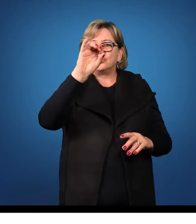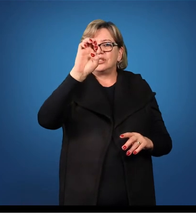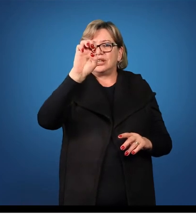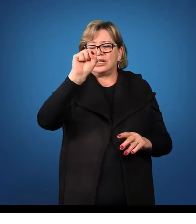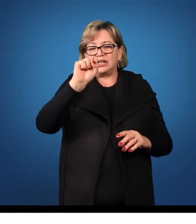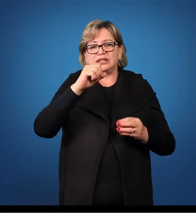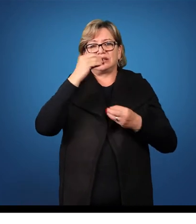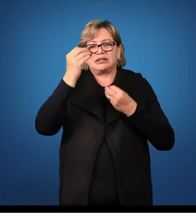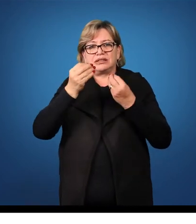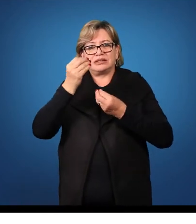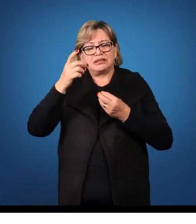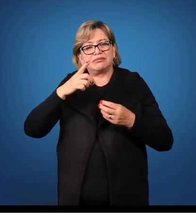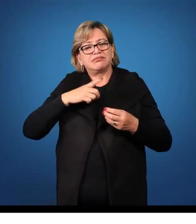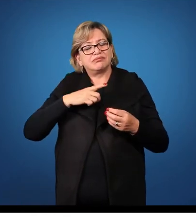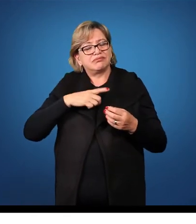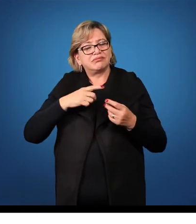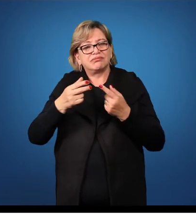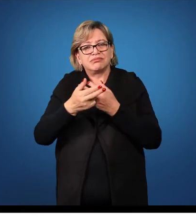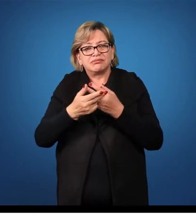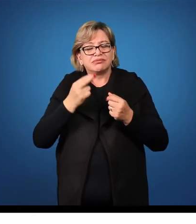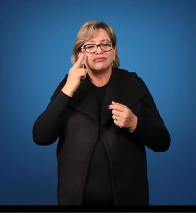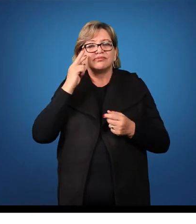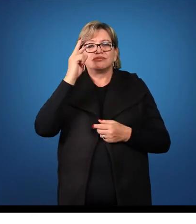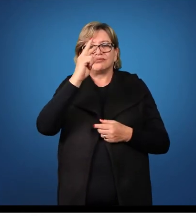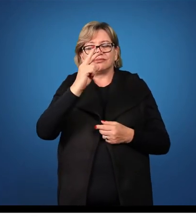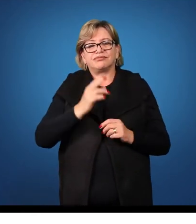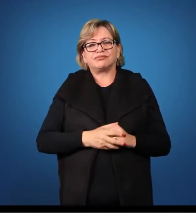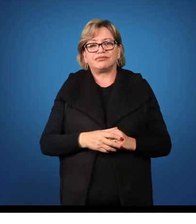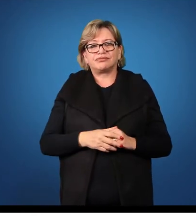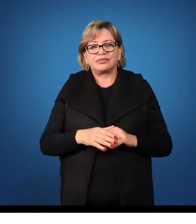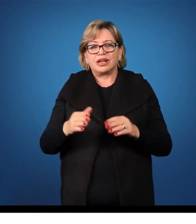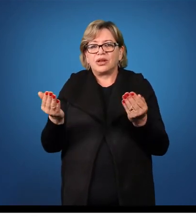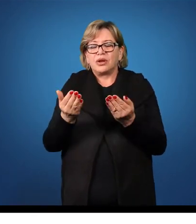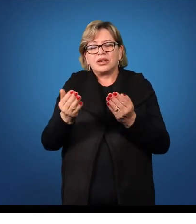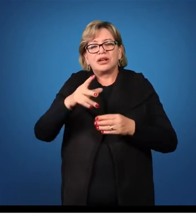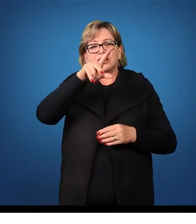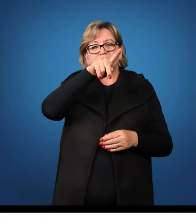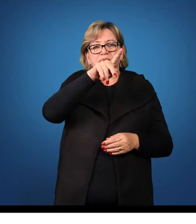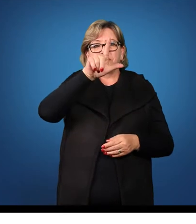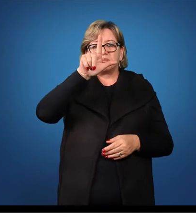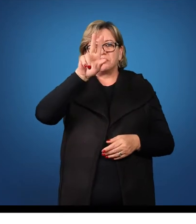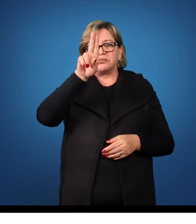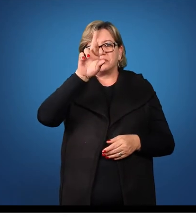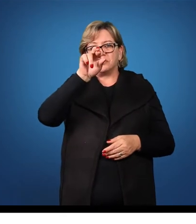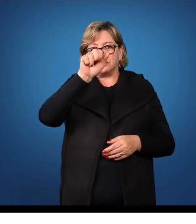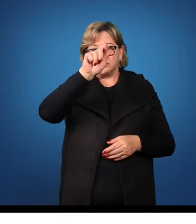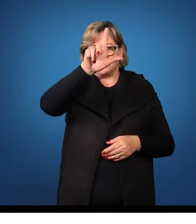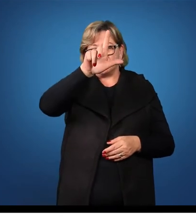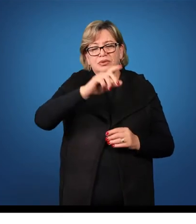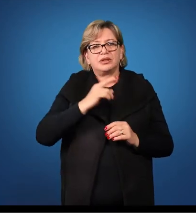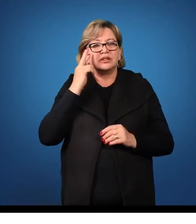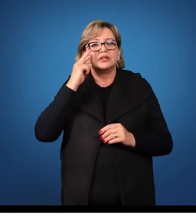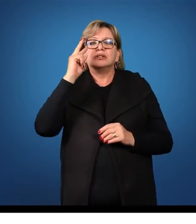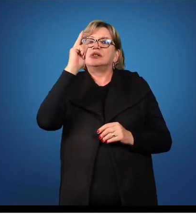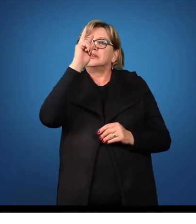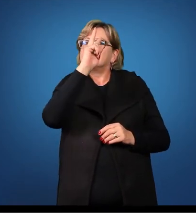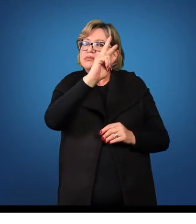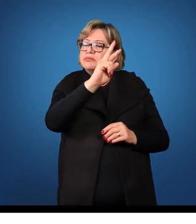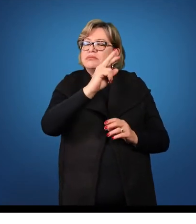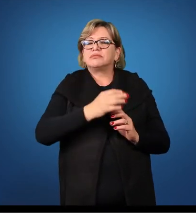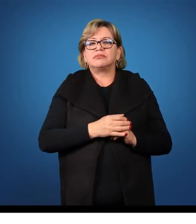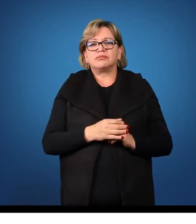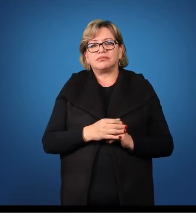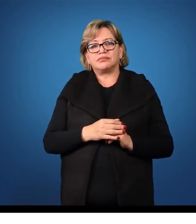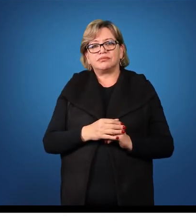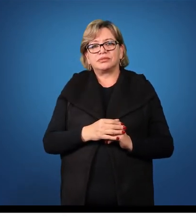ablativo de no plural e esse nome nativo plural schmidt plural